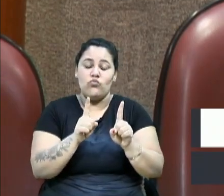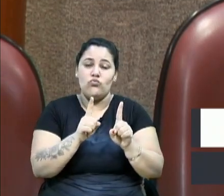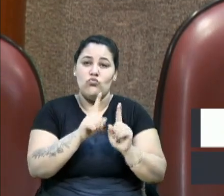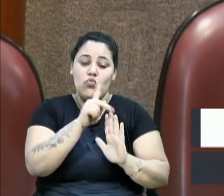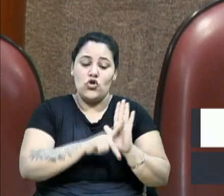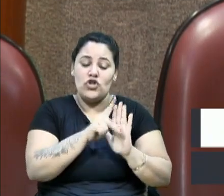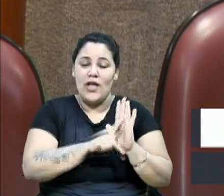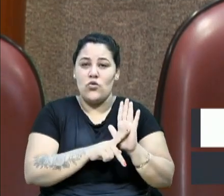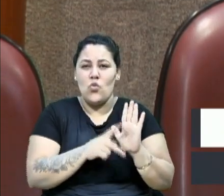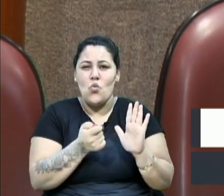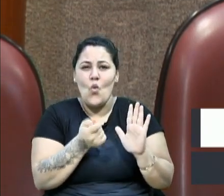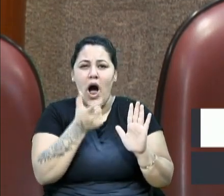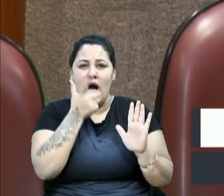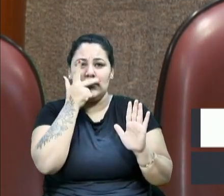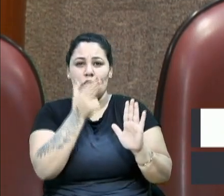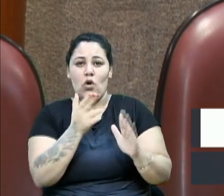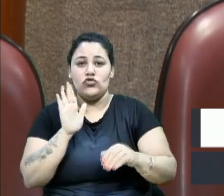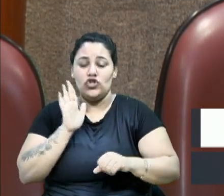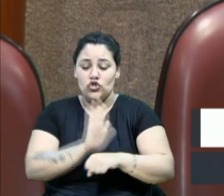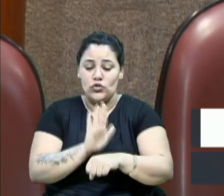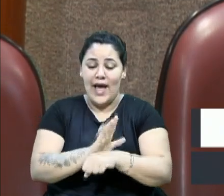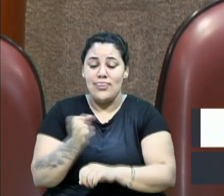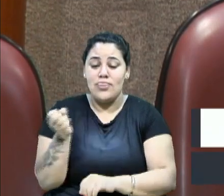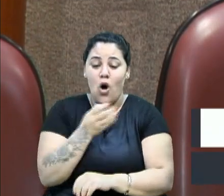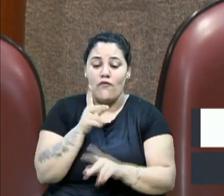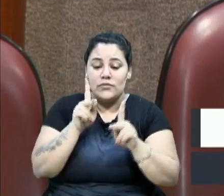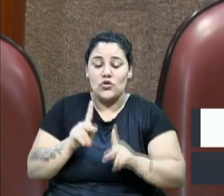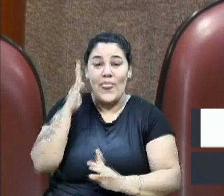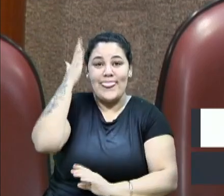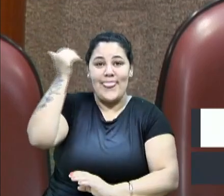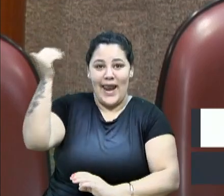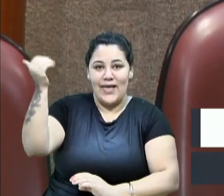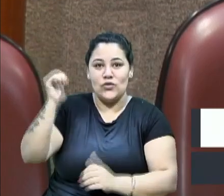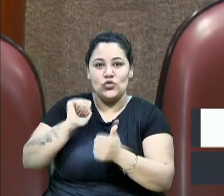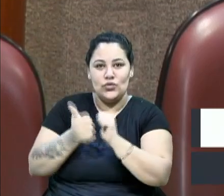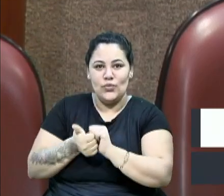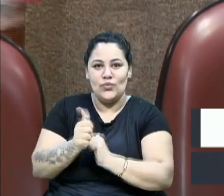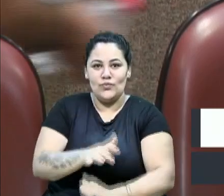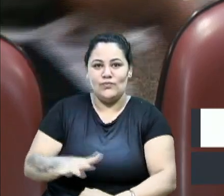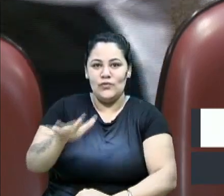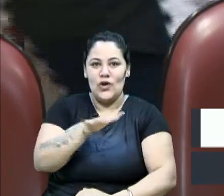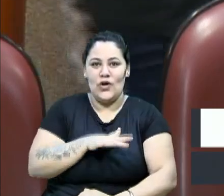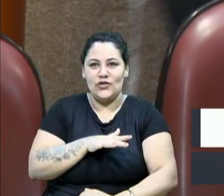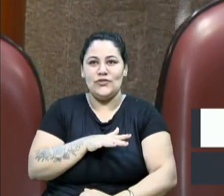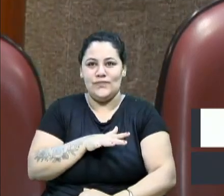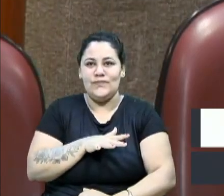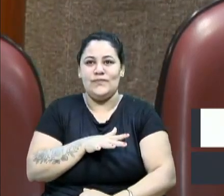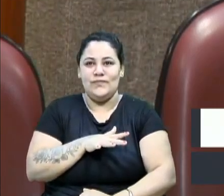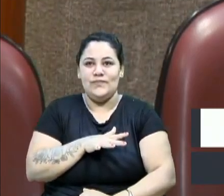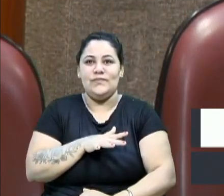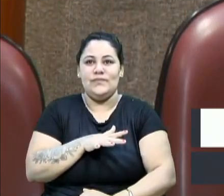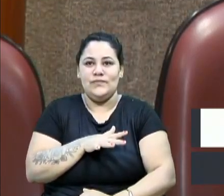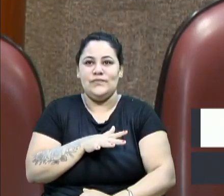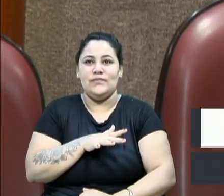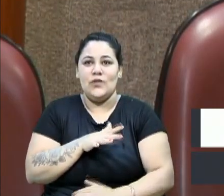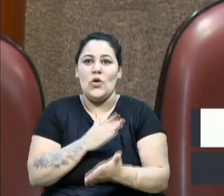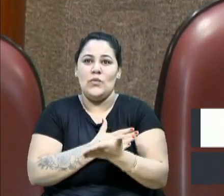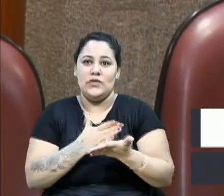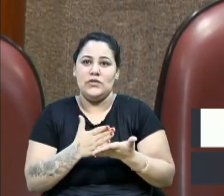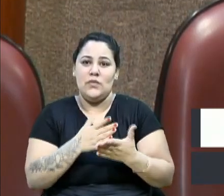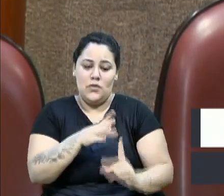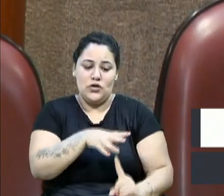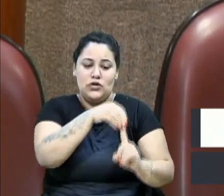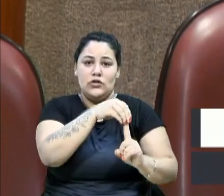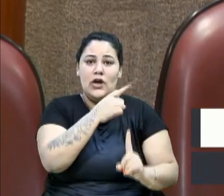de auxiliar os novos talentos de Caxias do Sul através dessa questão do Atleta individual priorizando atletas de